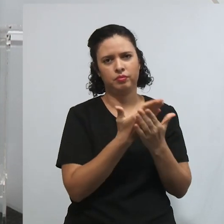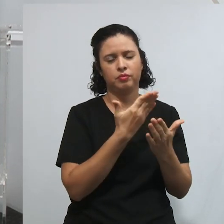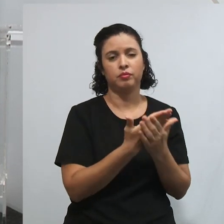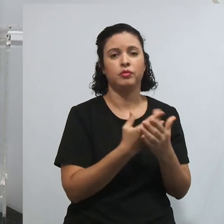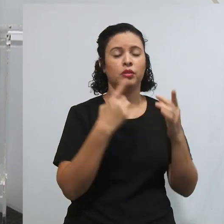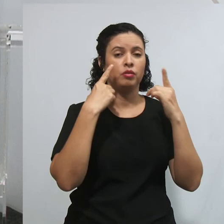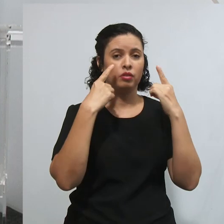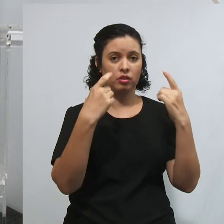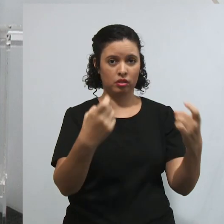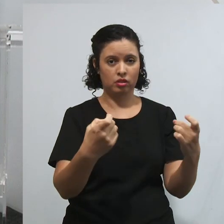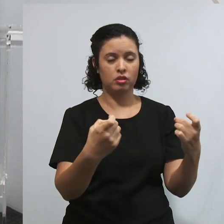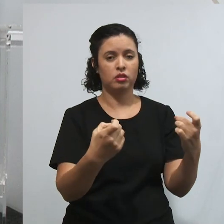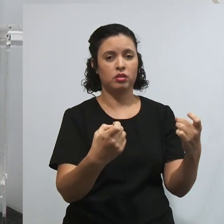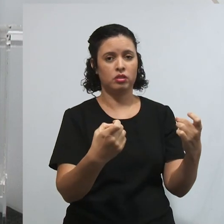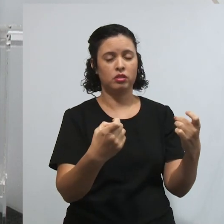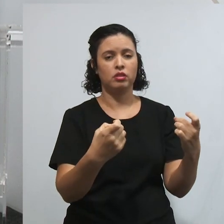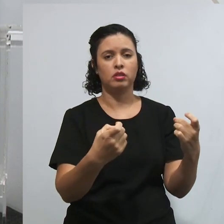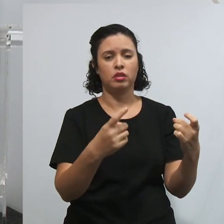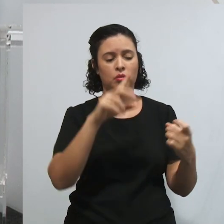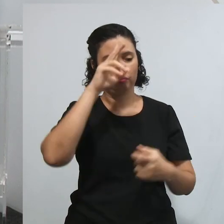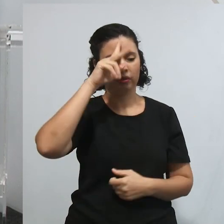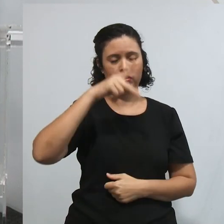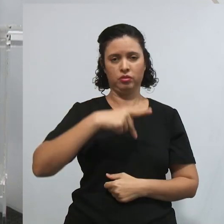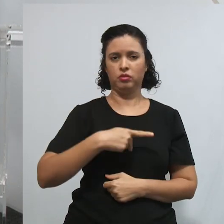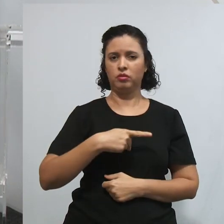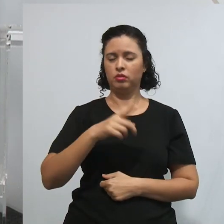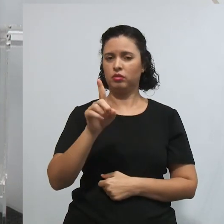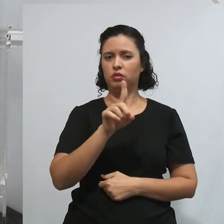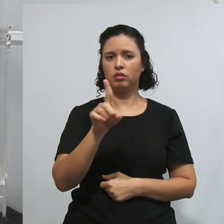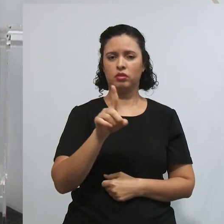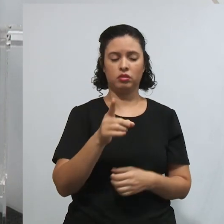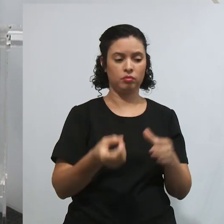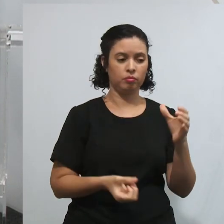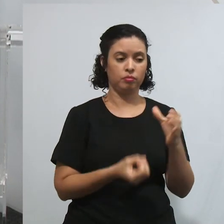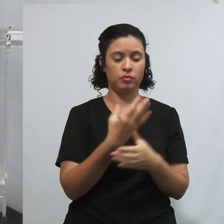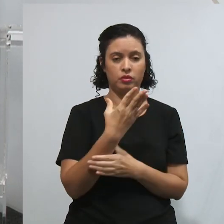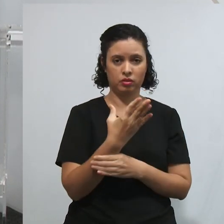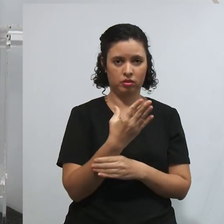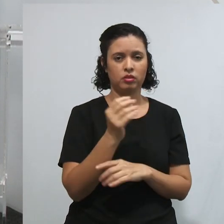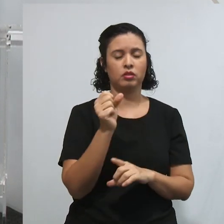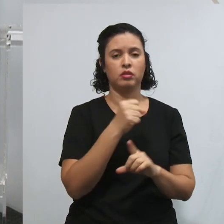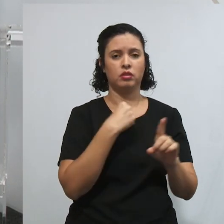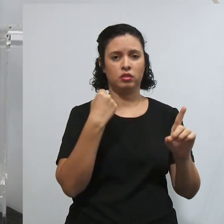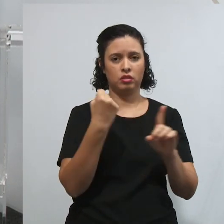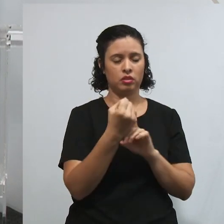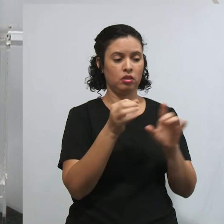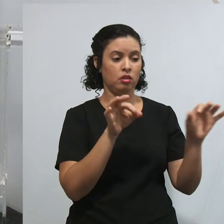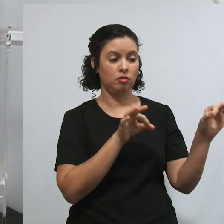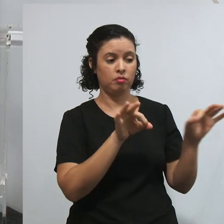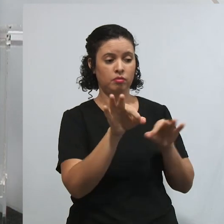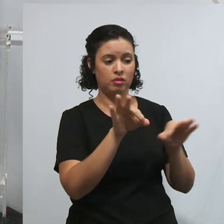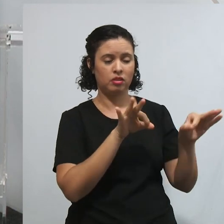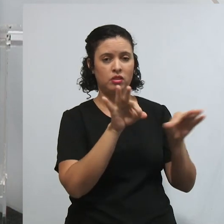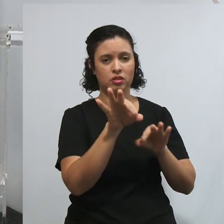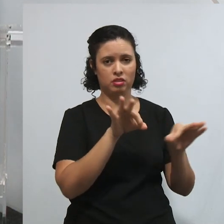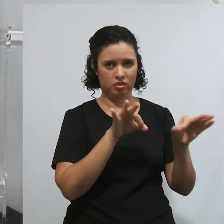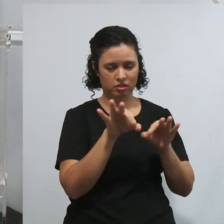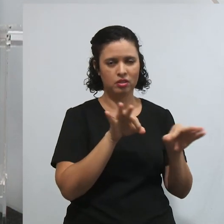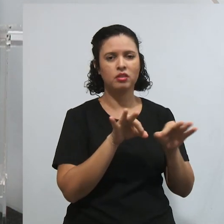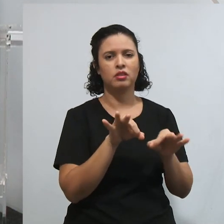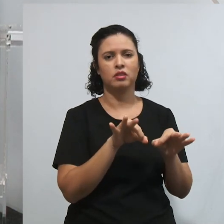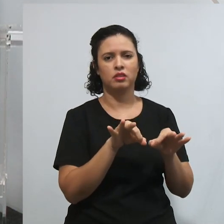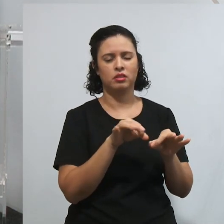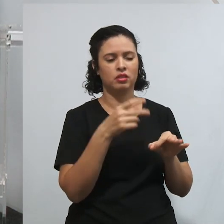os interesses, né, eles não são pessoais, eles são criados socialmente. Então, a nossa função também é planejar essa